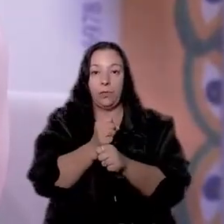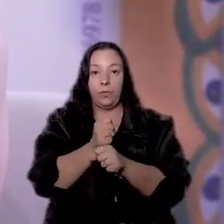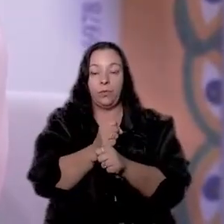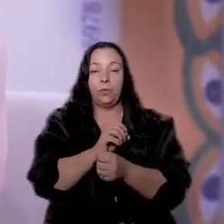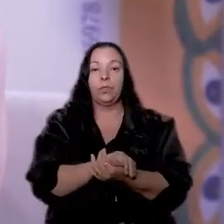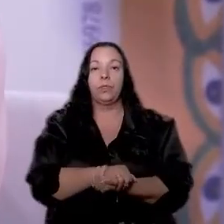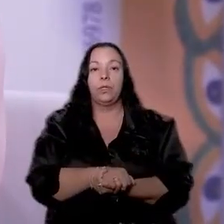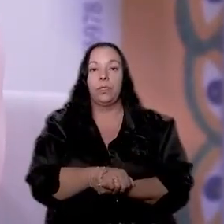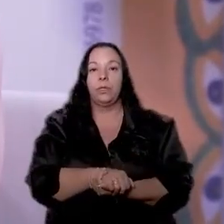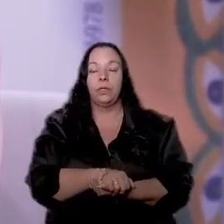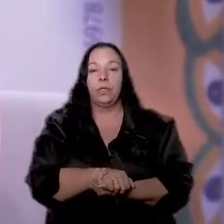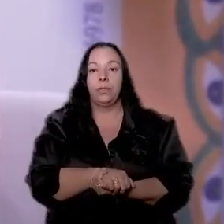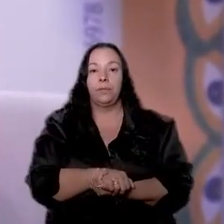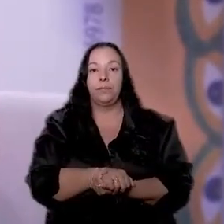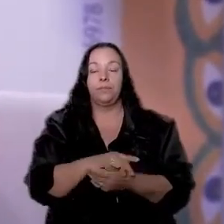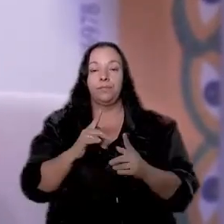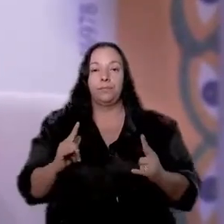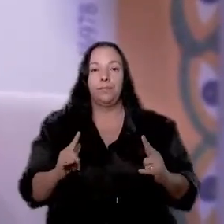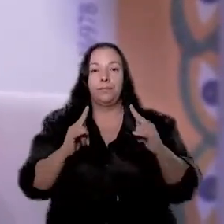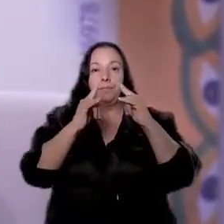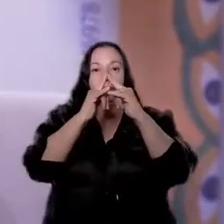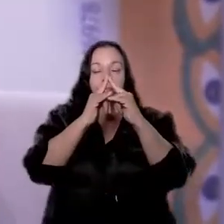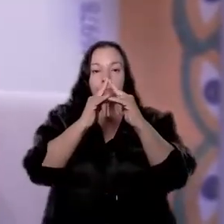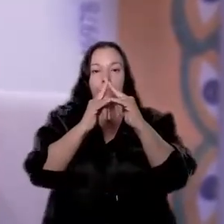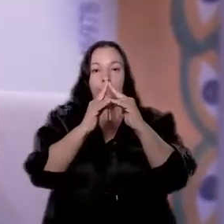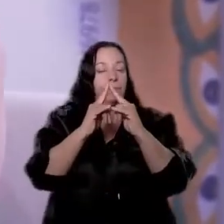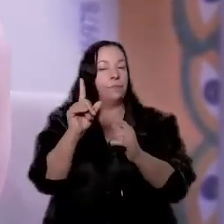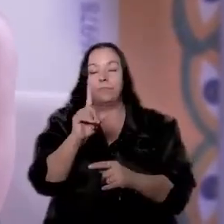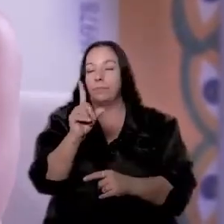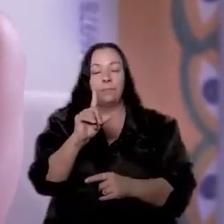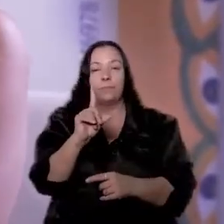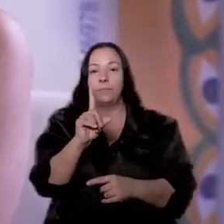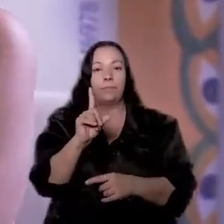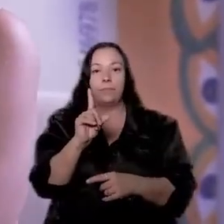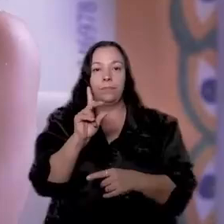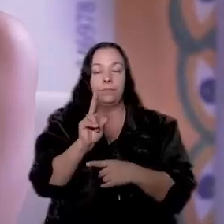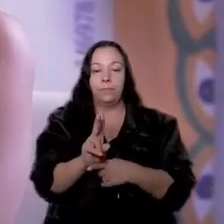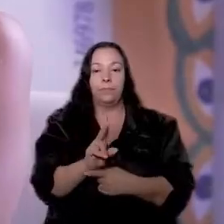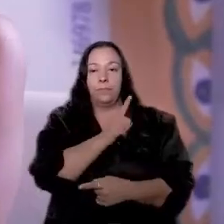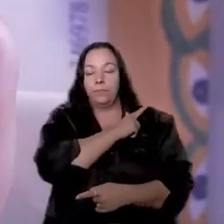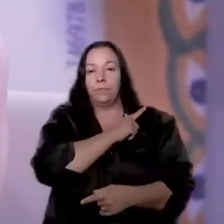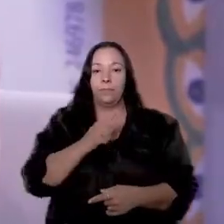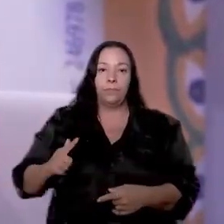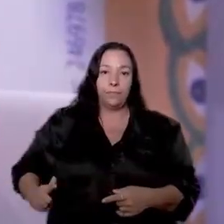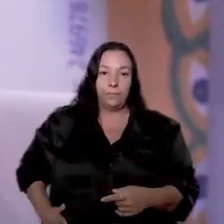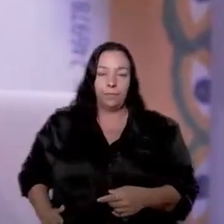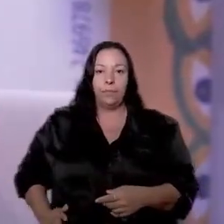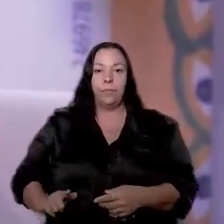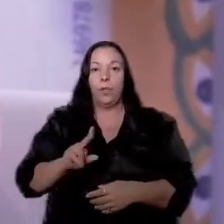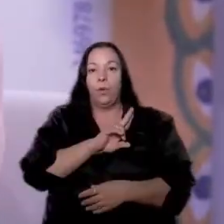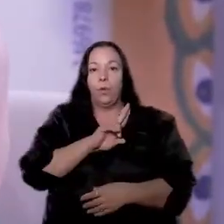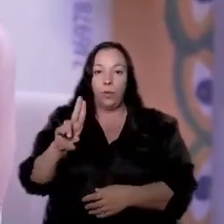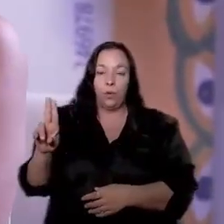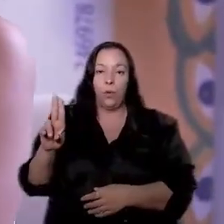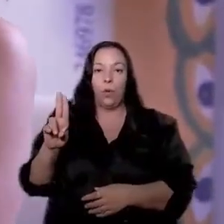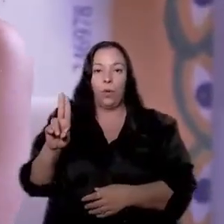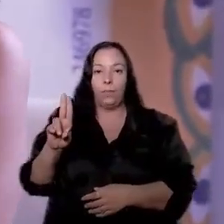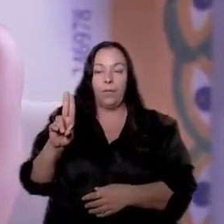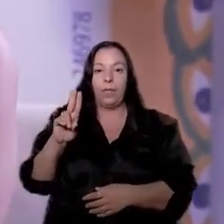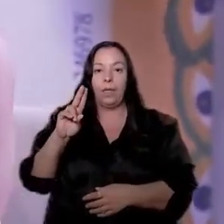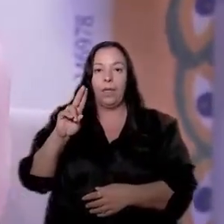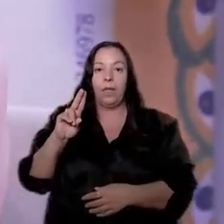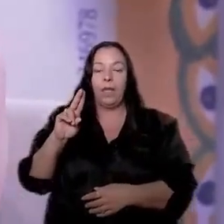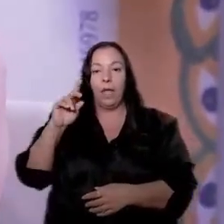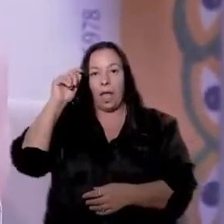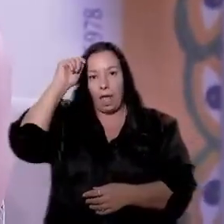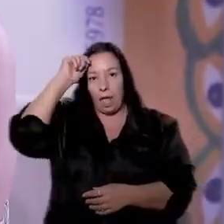diferentes mulheres e homens que sempre trajam camisa preta. Estes intercalam ao longo do vídeo. Eles também traduzem simultaneamente tudo o que é